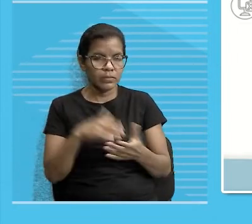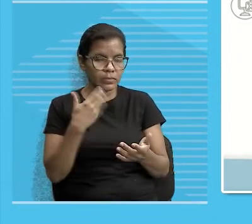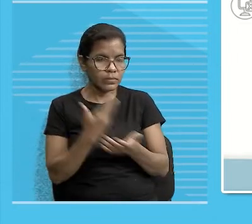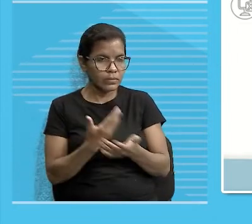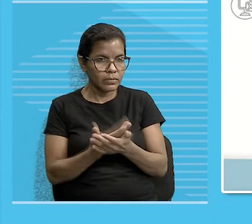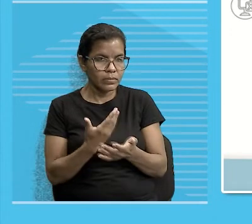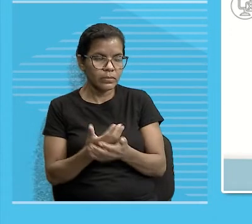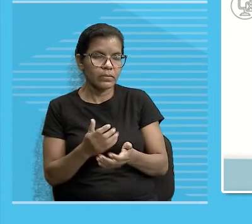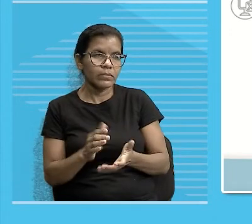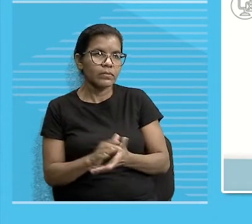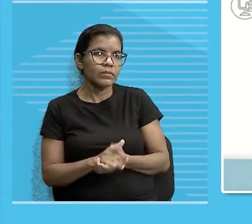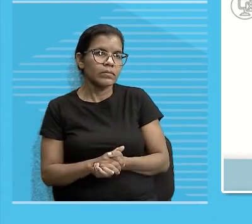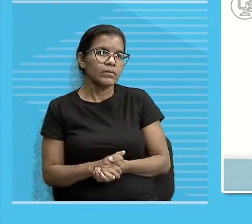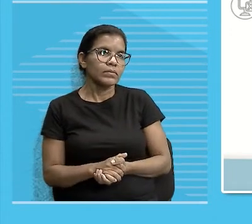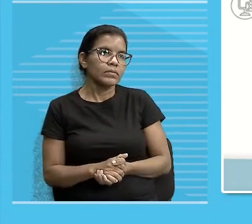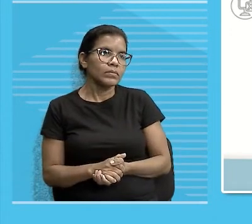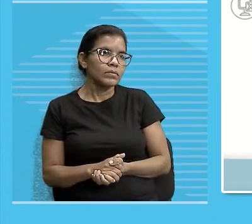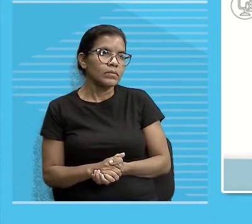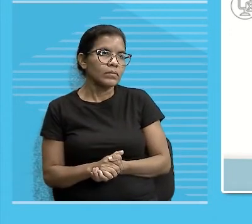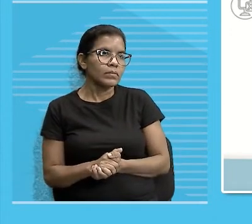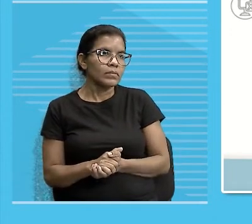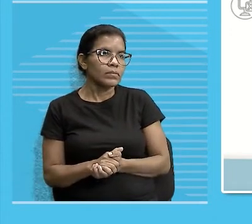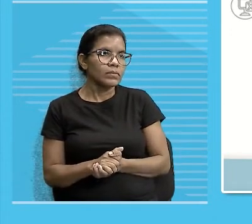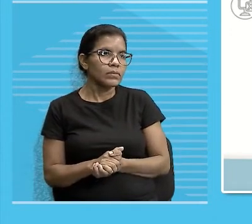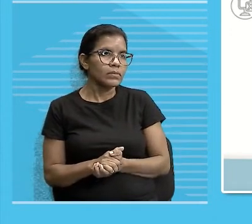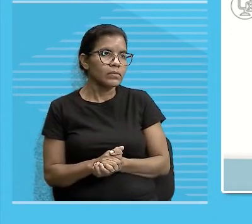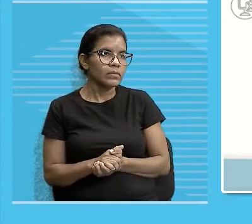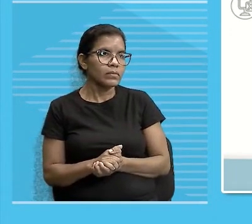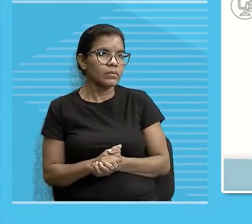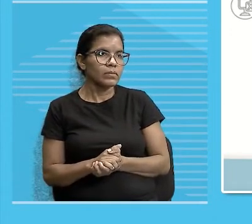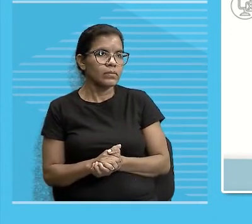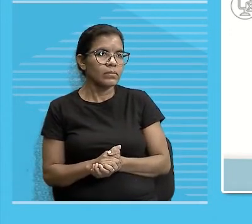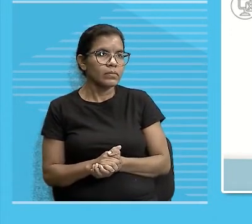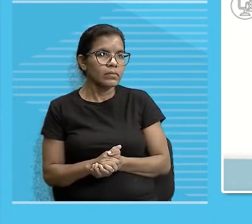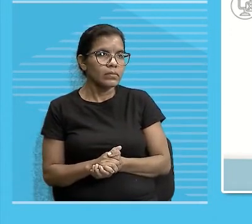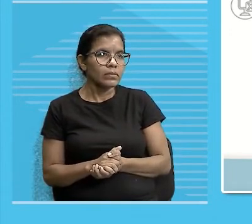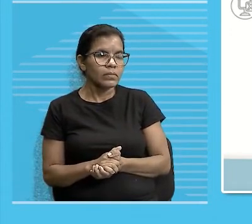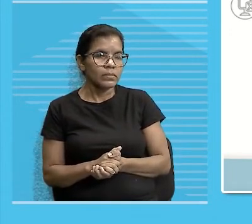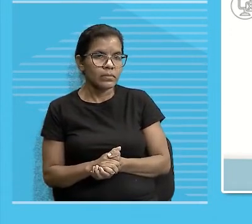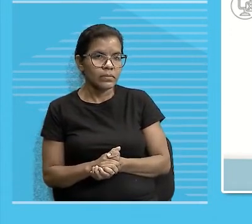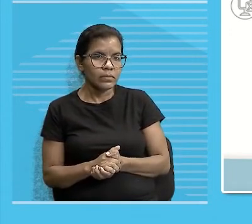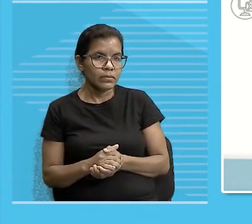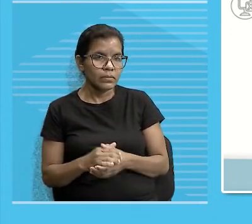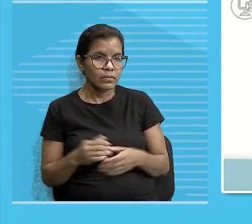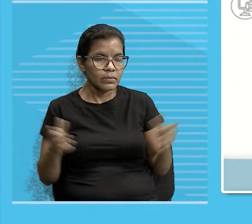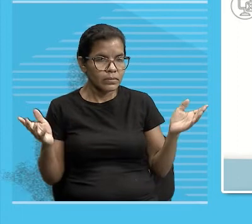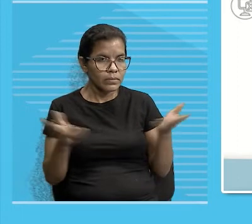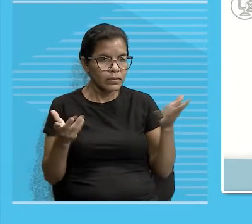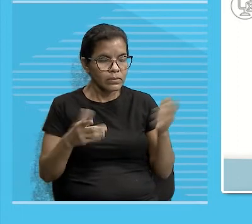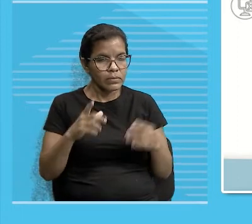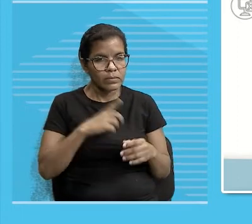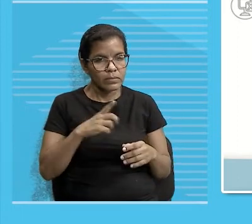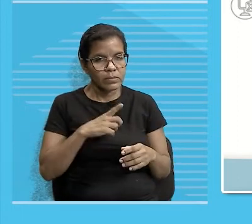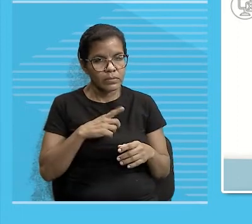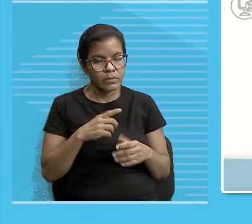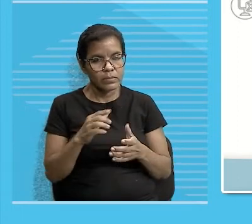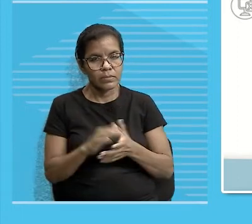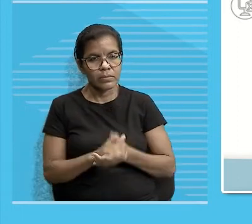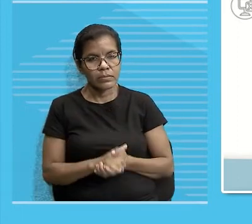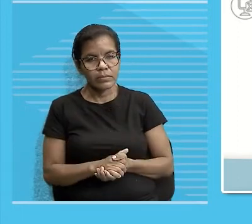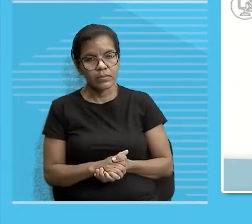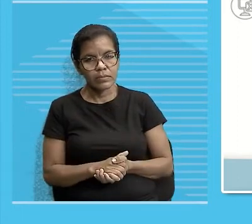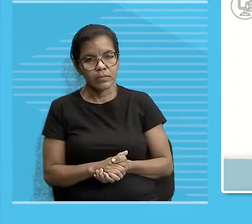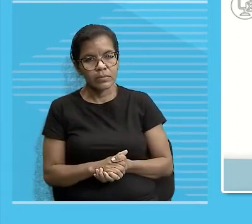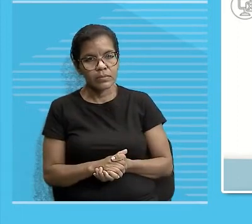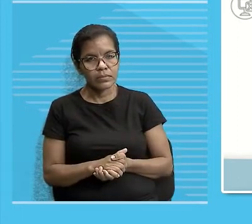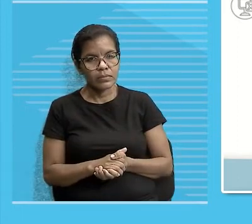aí. Estão dissecando ali a mão esquerda desse cadáver. Hoje nós temos aí